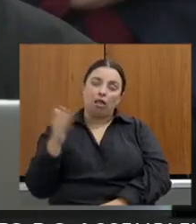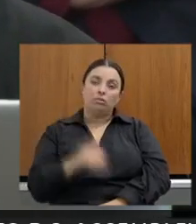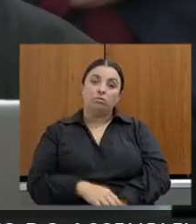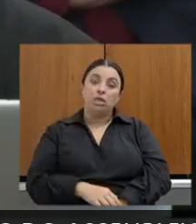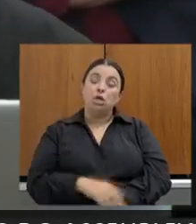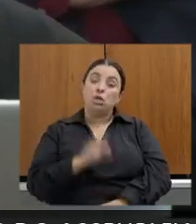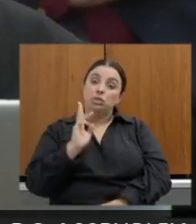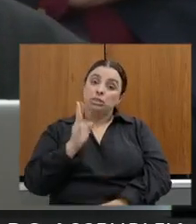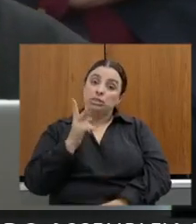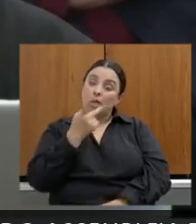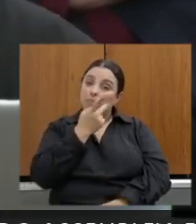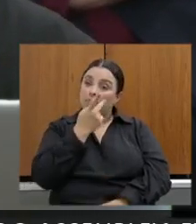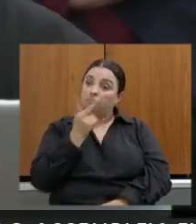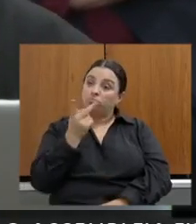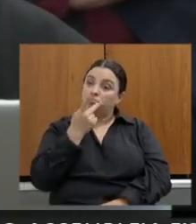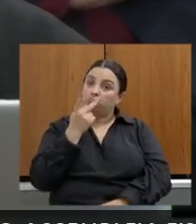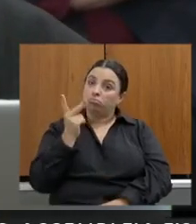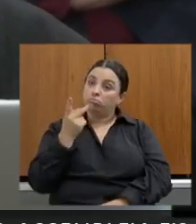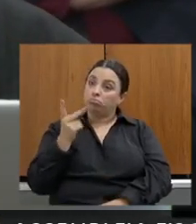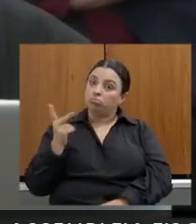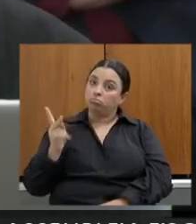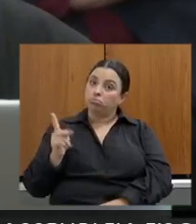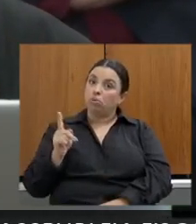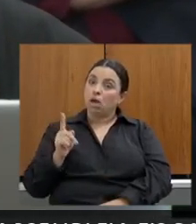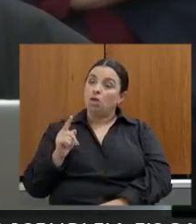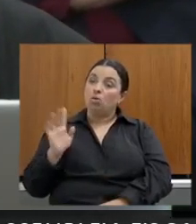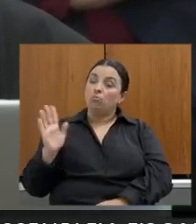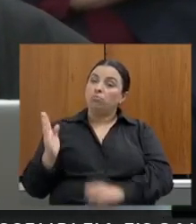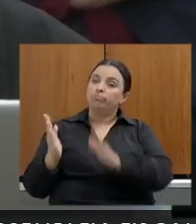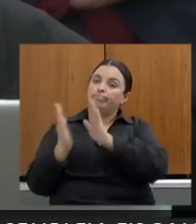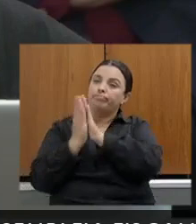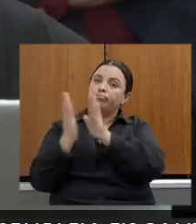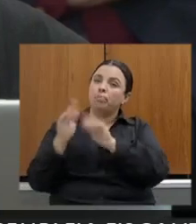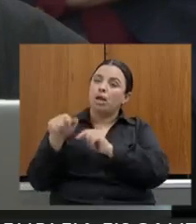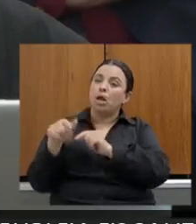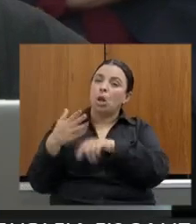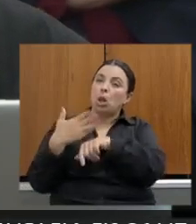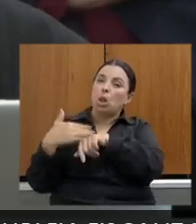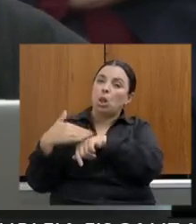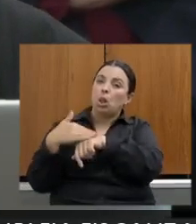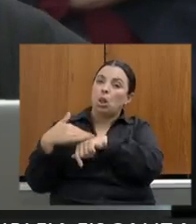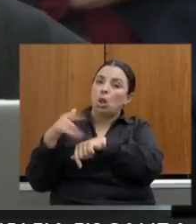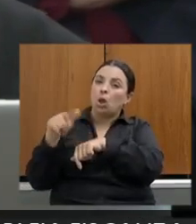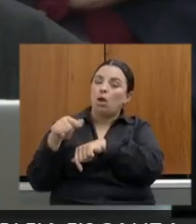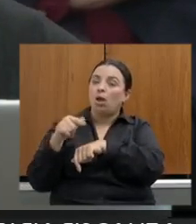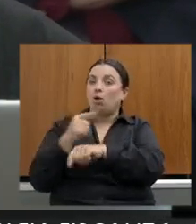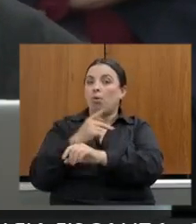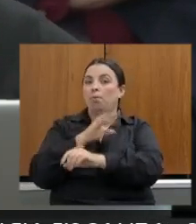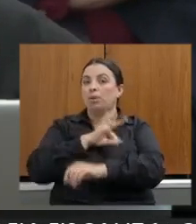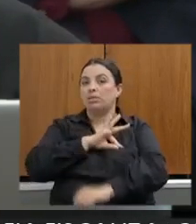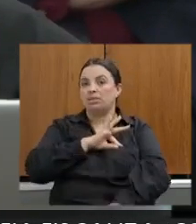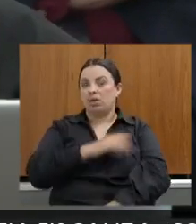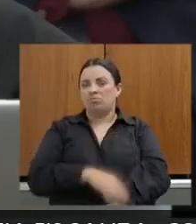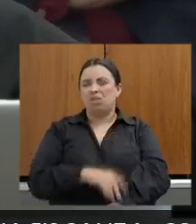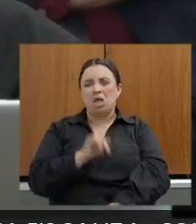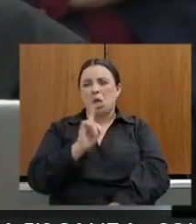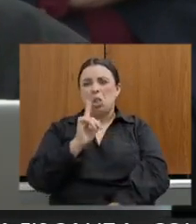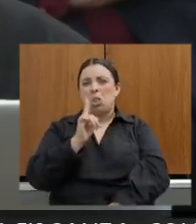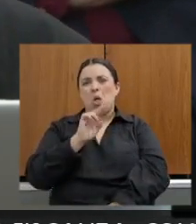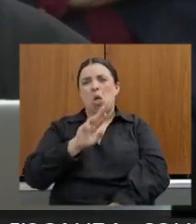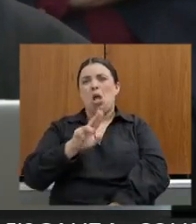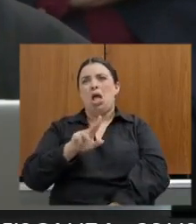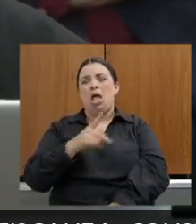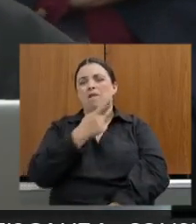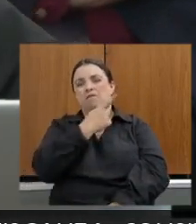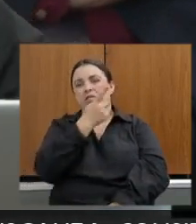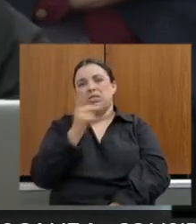visitas são sempre diretas aos policiais eu não tenho hábito de visitar o prefeito